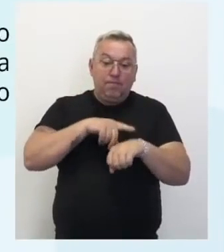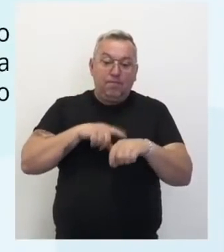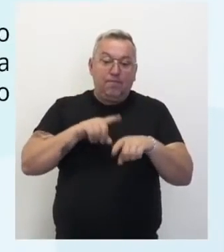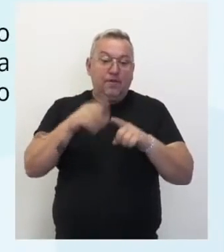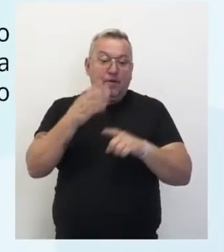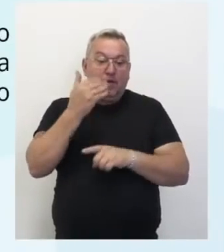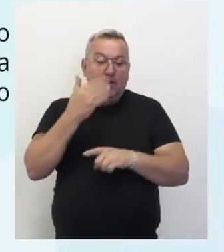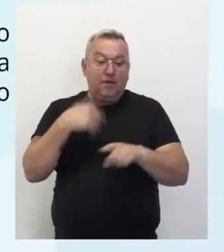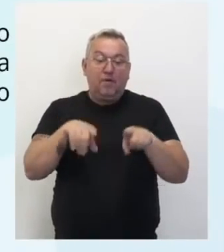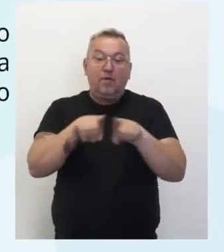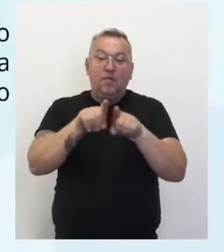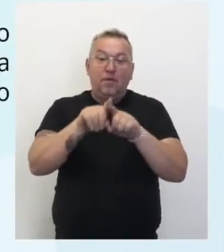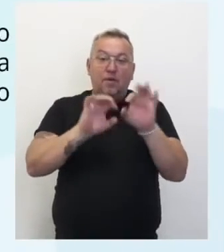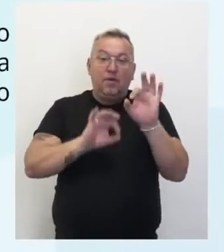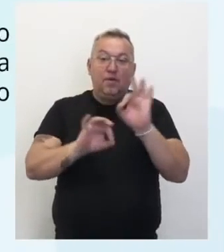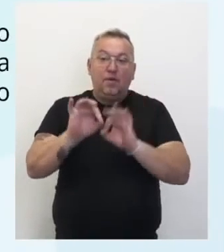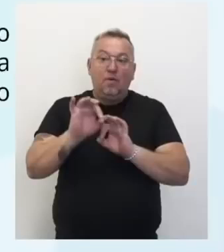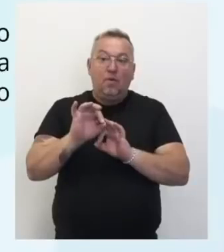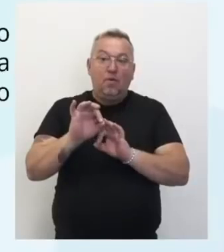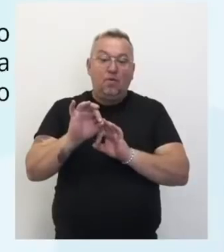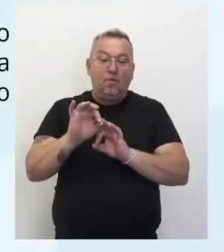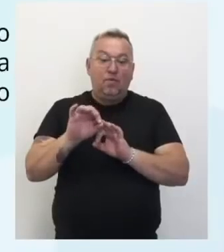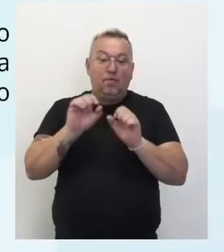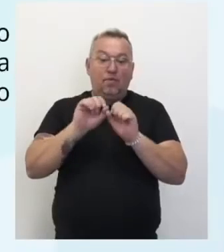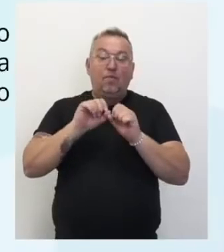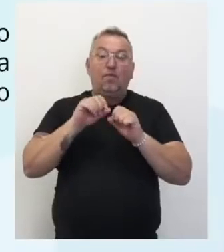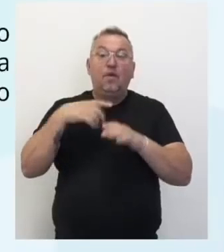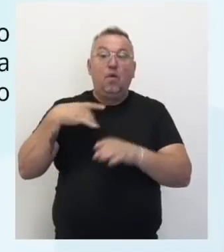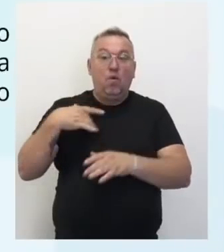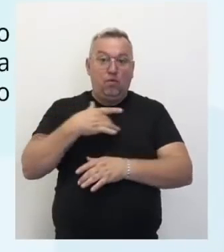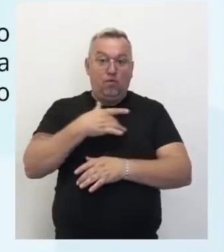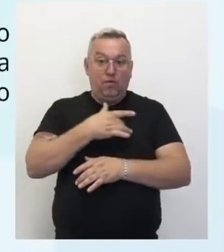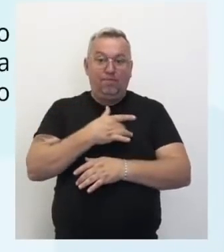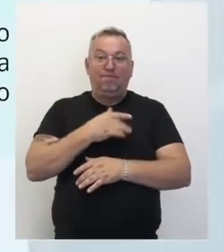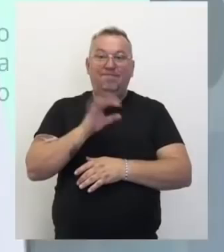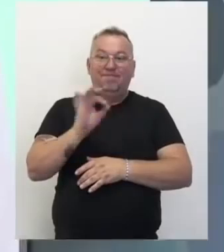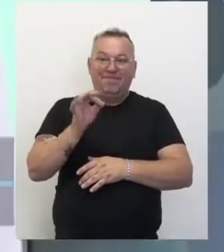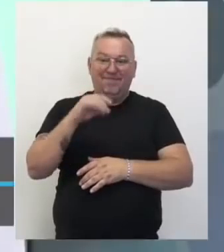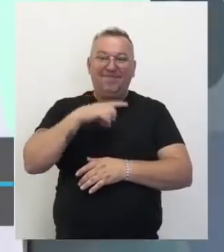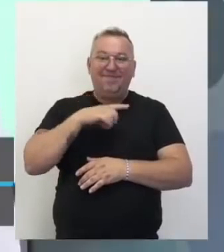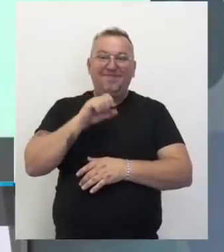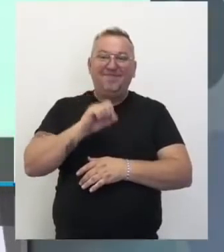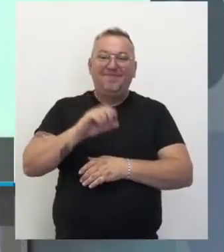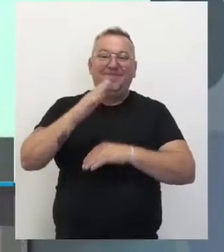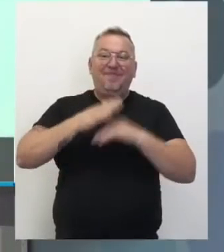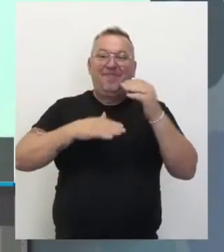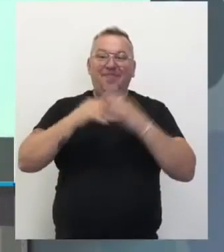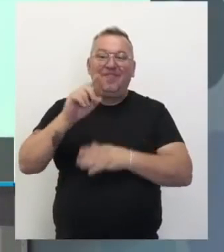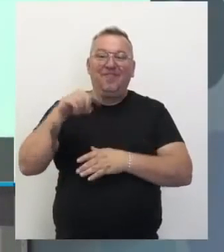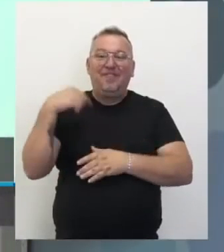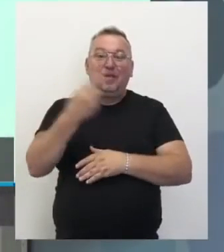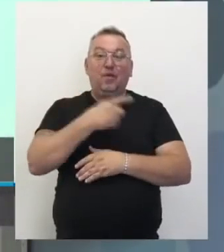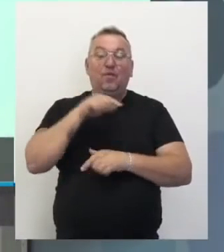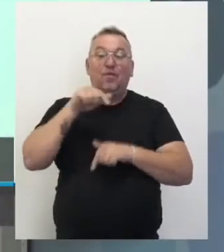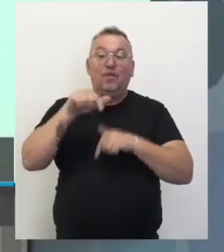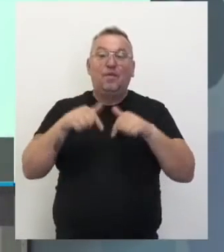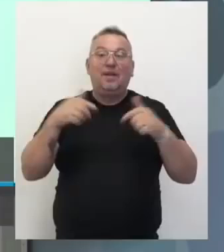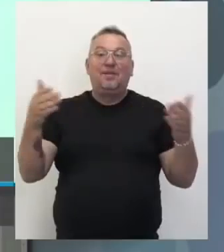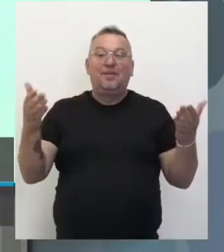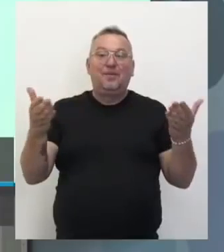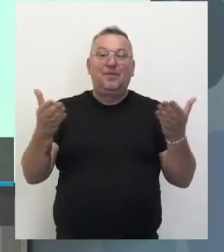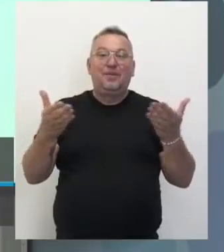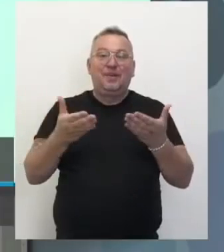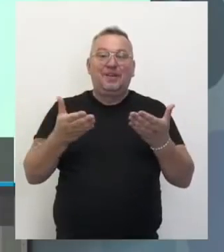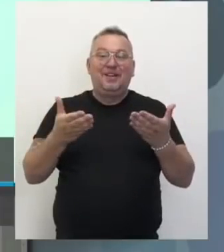sazonalidade e associar a alimentação como promotora de saúde. Então estão aí as habilidades que nós vamos trabalhar hoje, tá